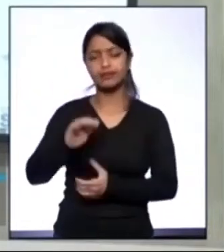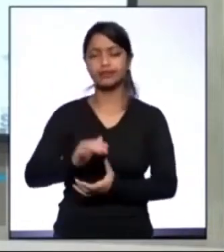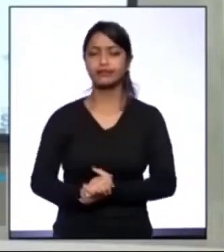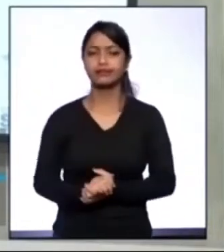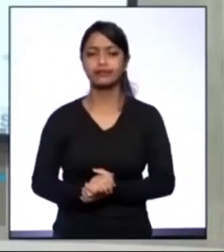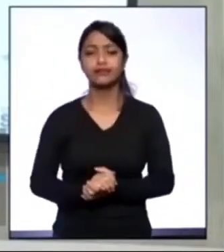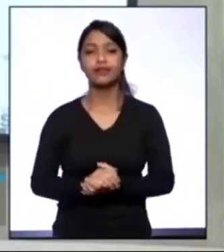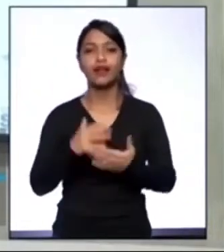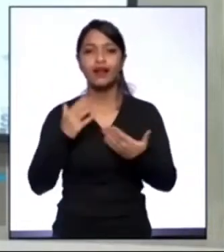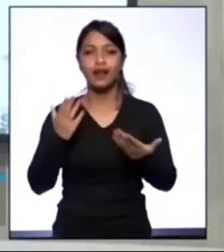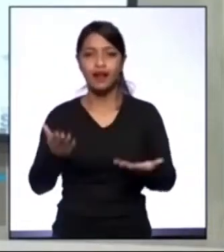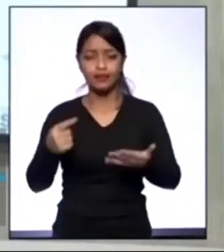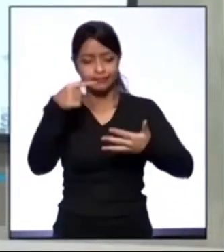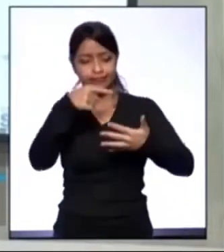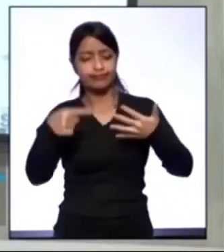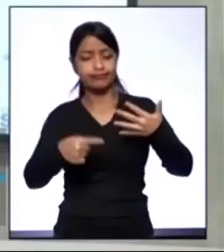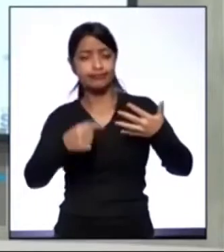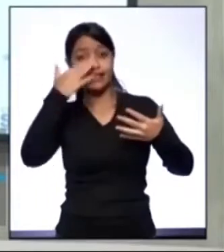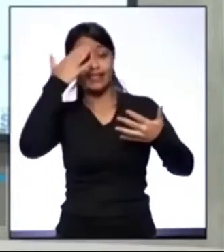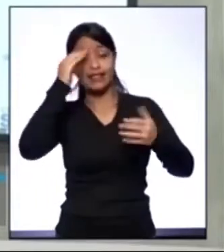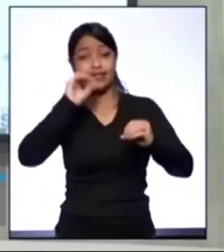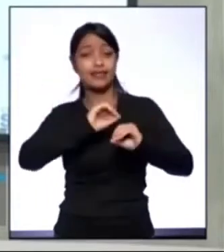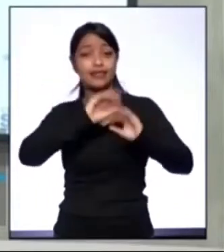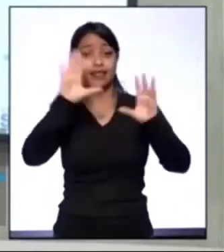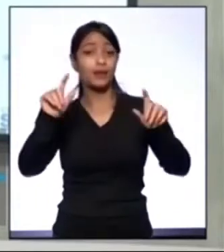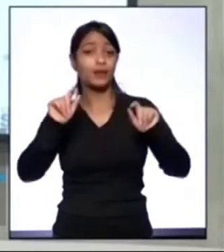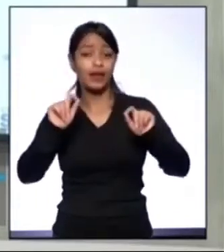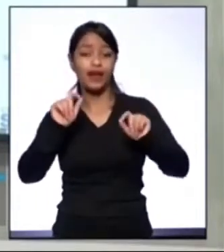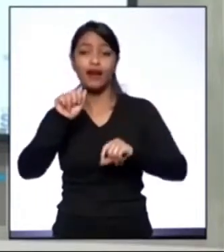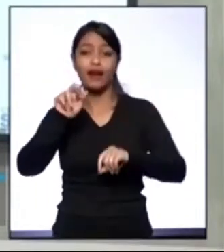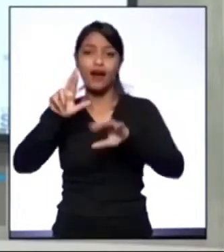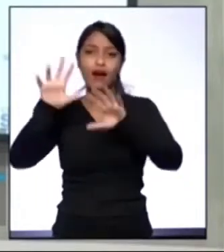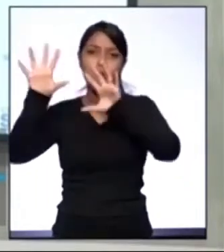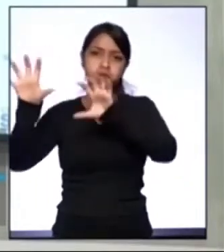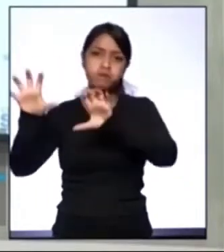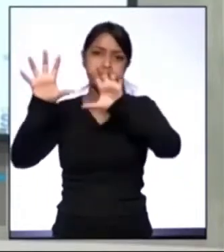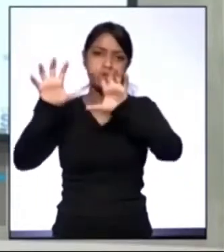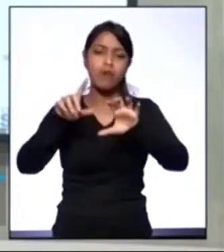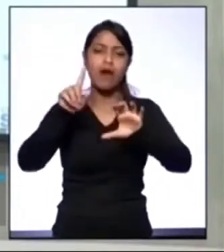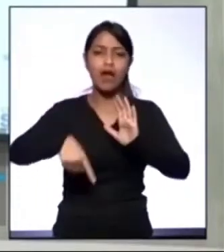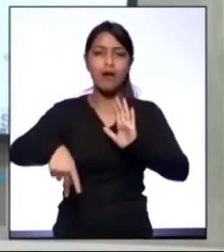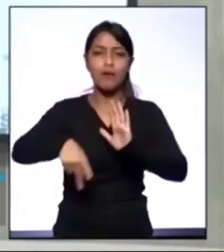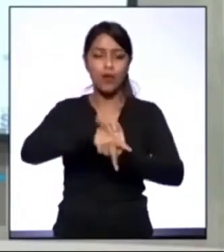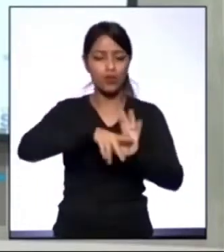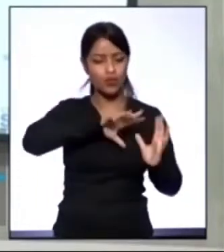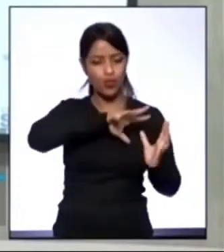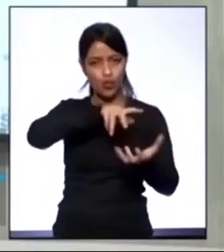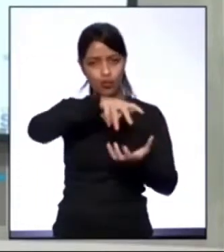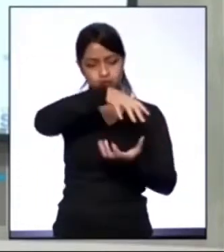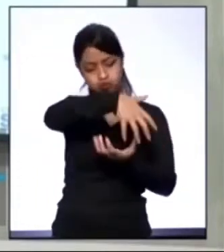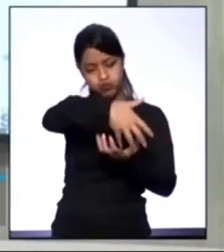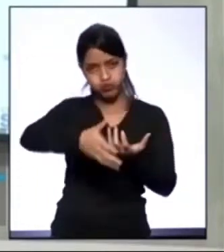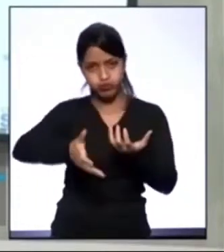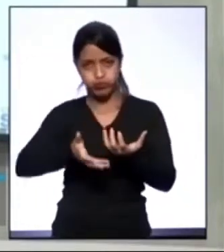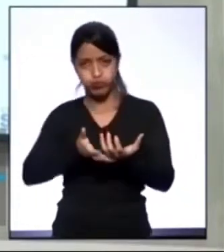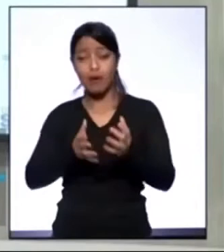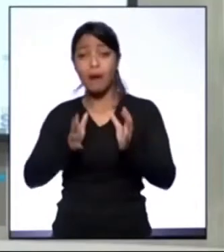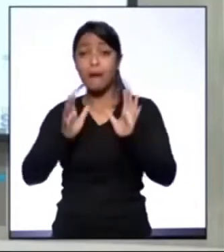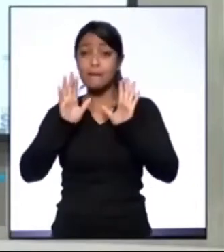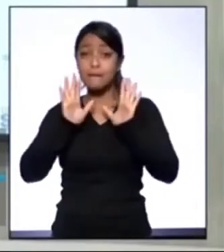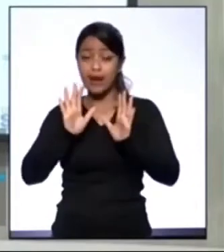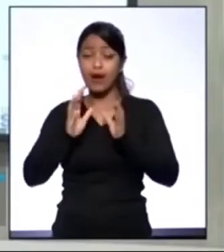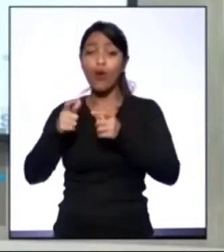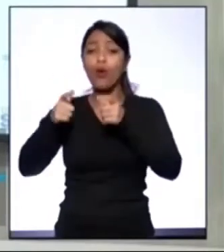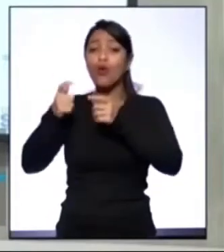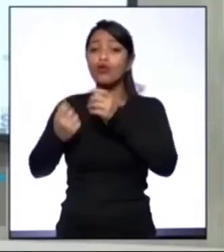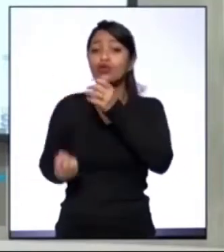entender que as massas de ar são porções da atmosfera com características regionais de sua origem. Quando uma